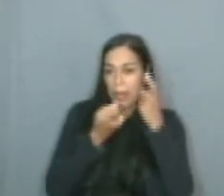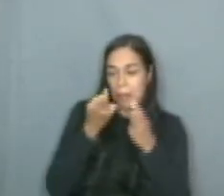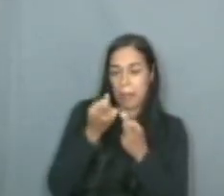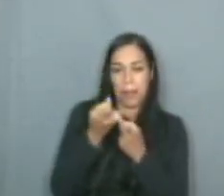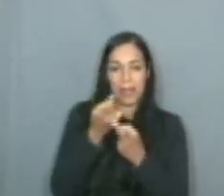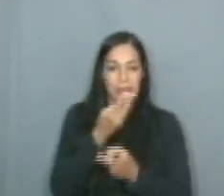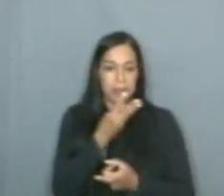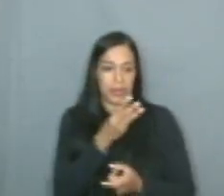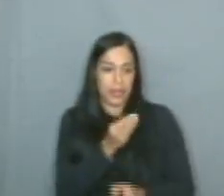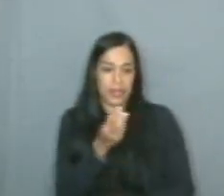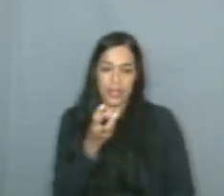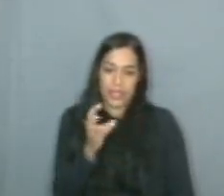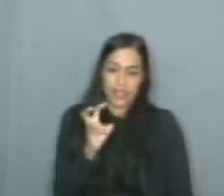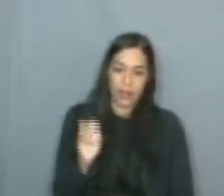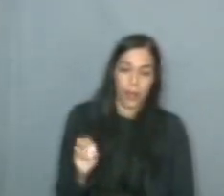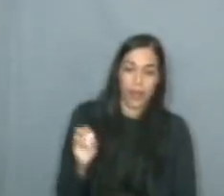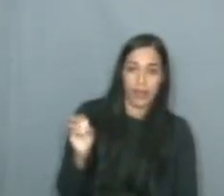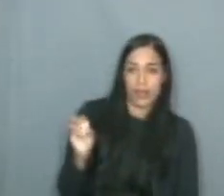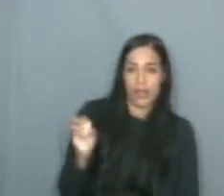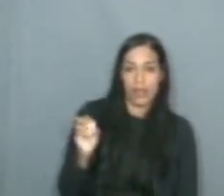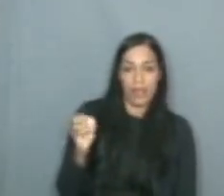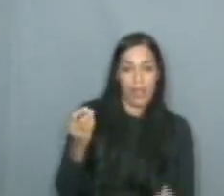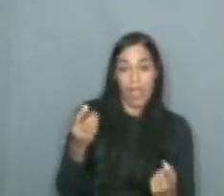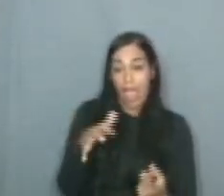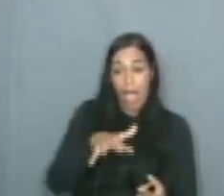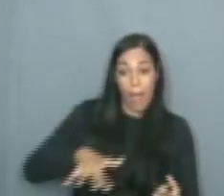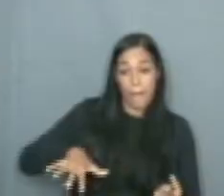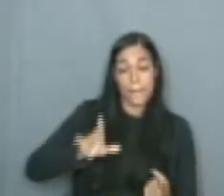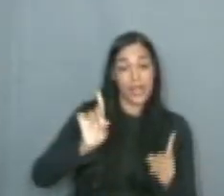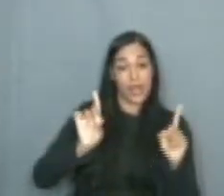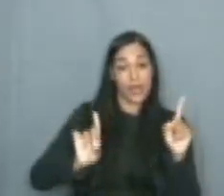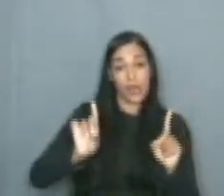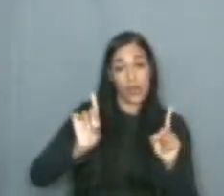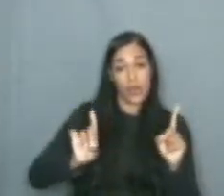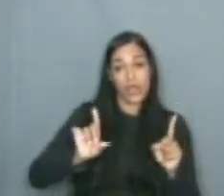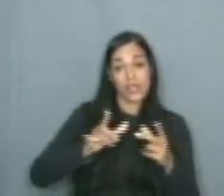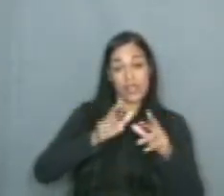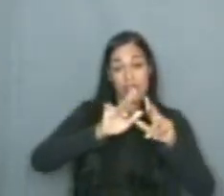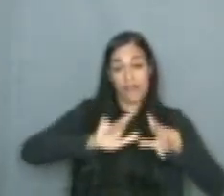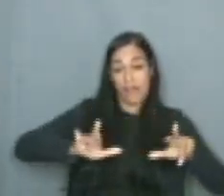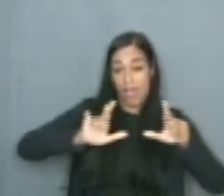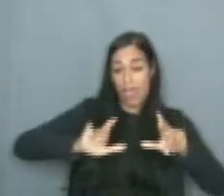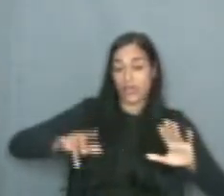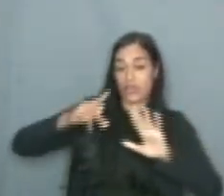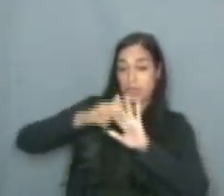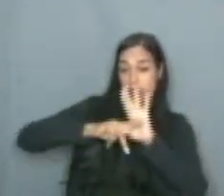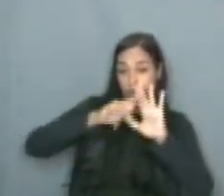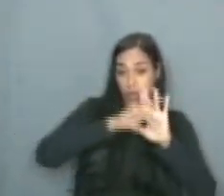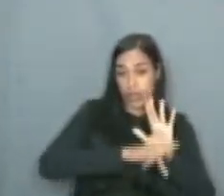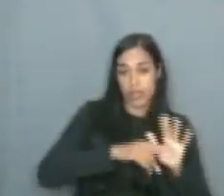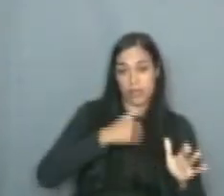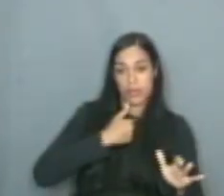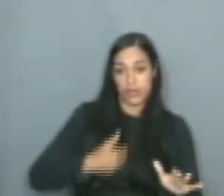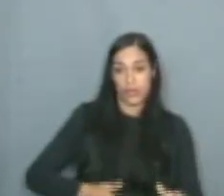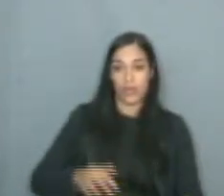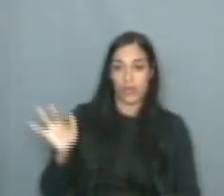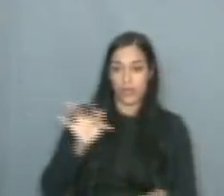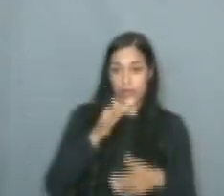com 30, com 50. A ampla concorrência ainda tem direito de outros programas que existem, inclusive do governo federal. Muito obrigada.